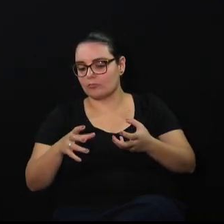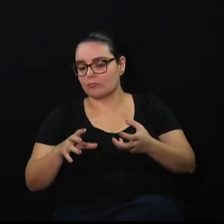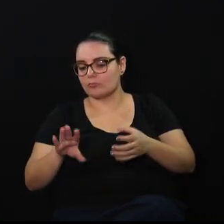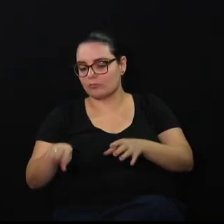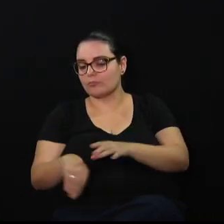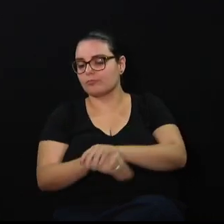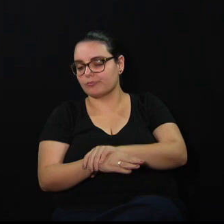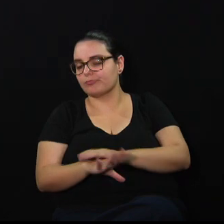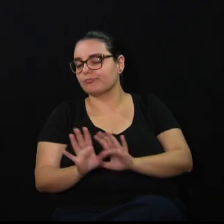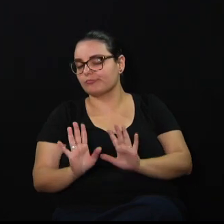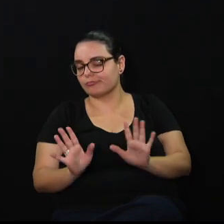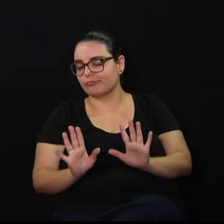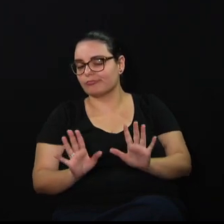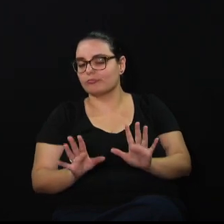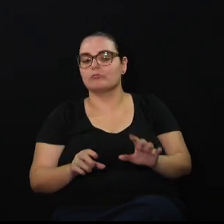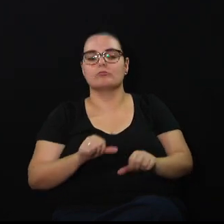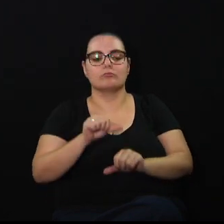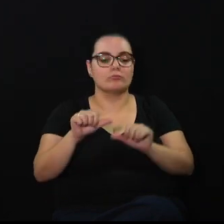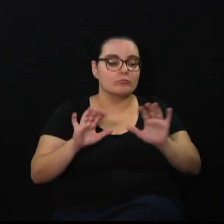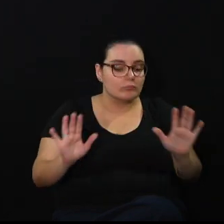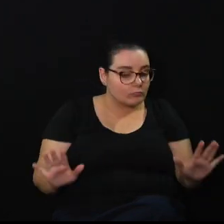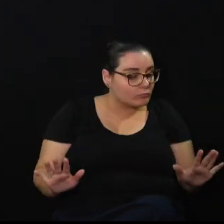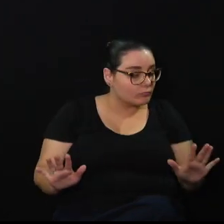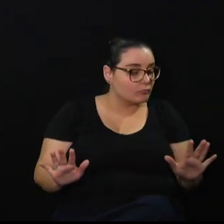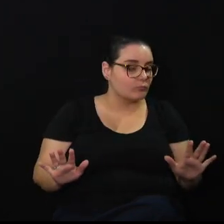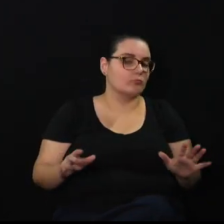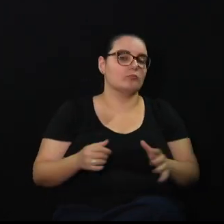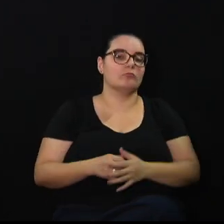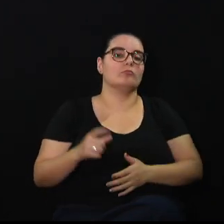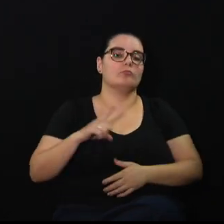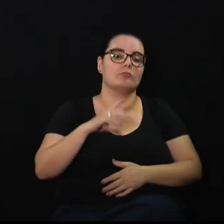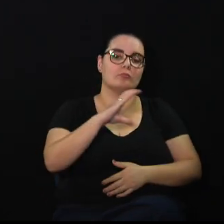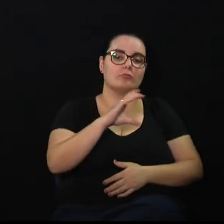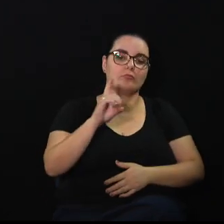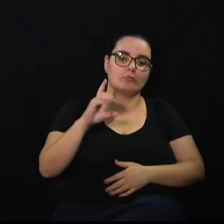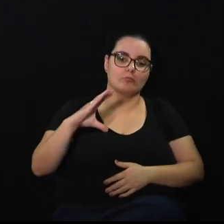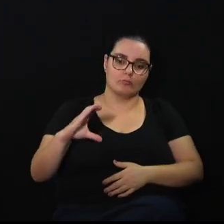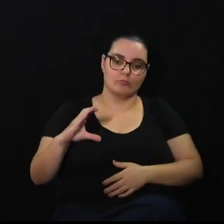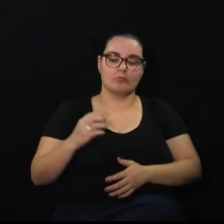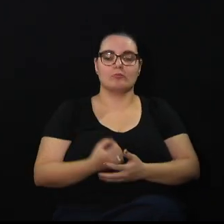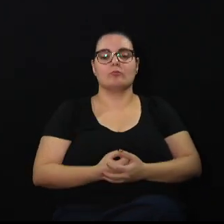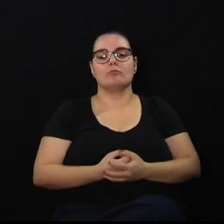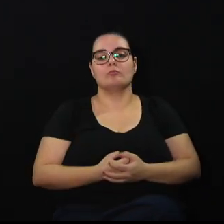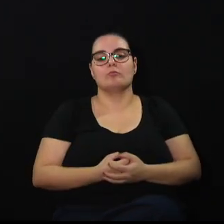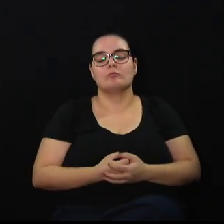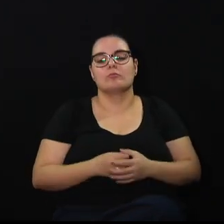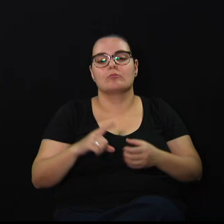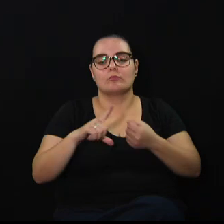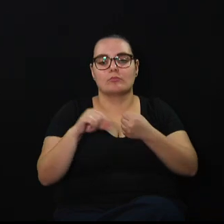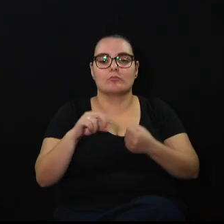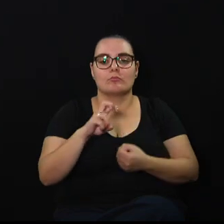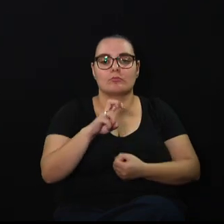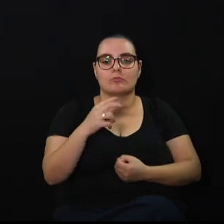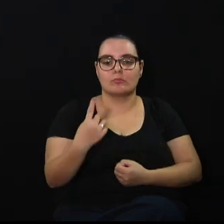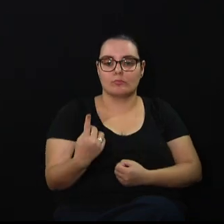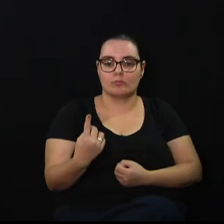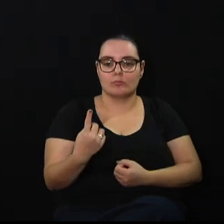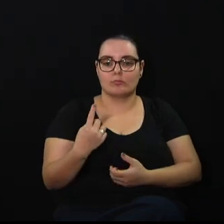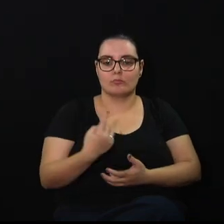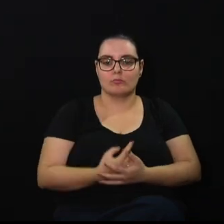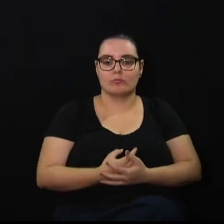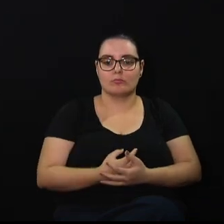contornar isso existe também no código de defesa do consumidor no artigo 51 um